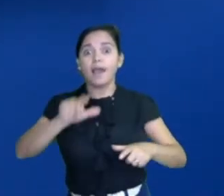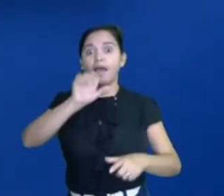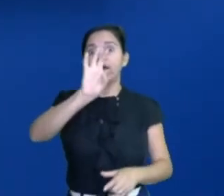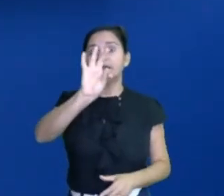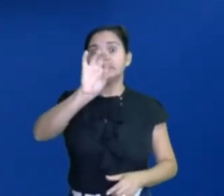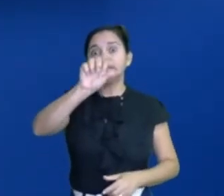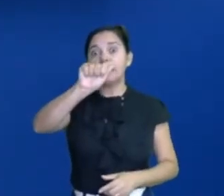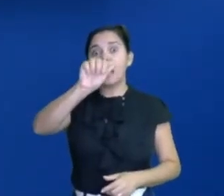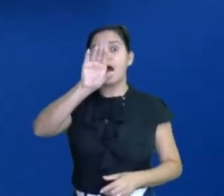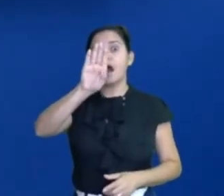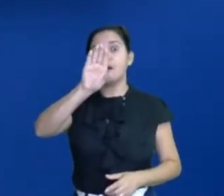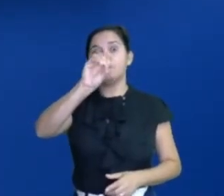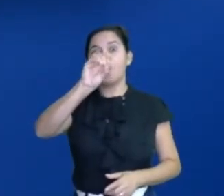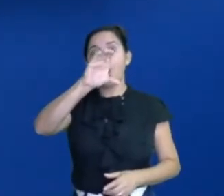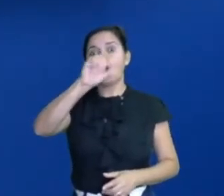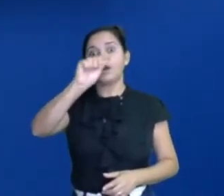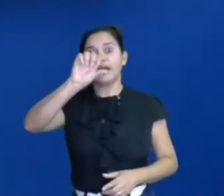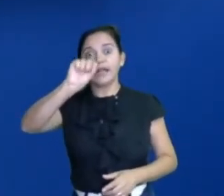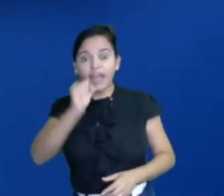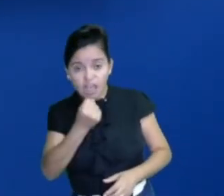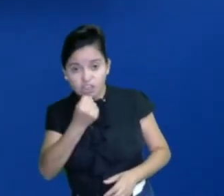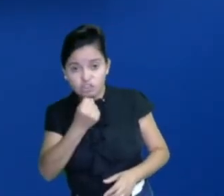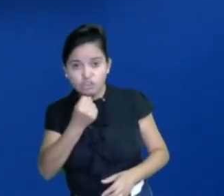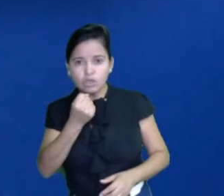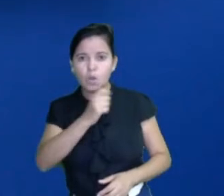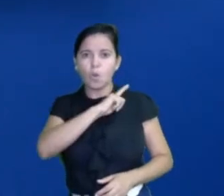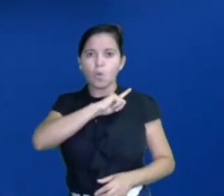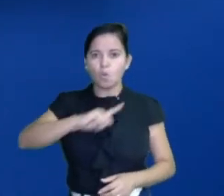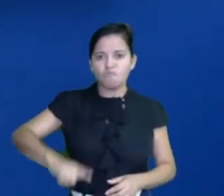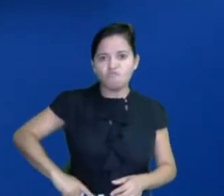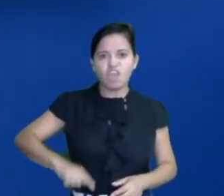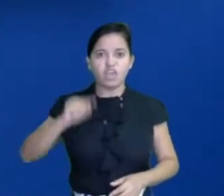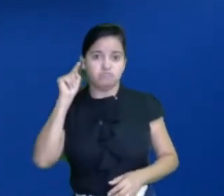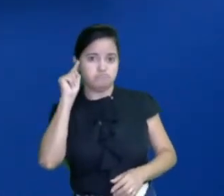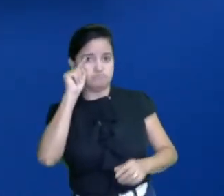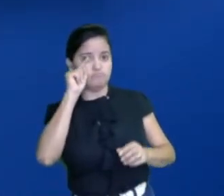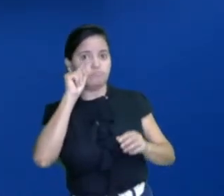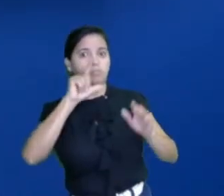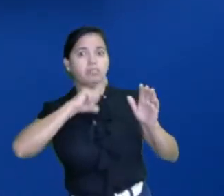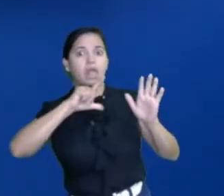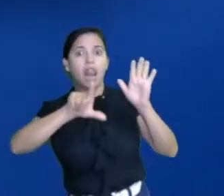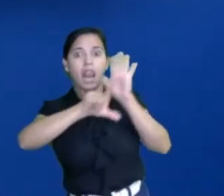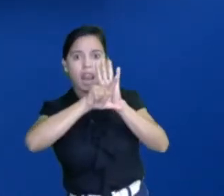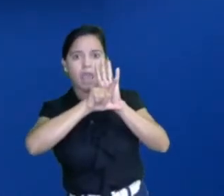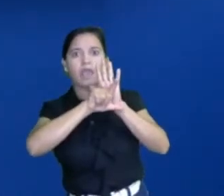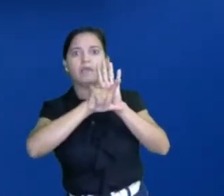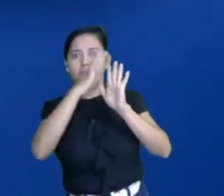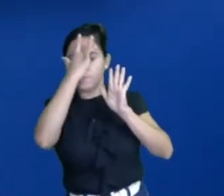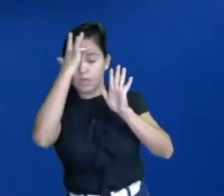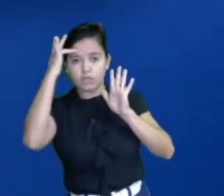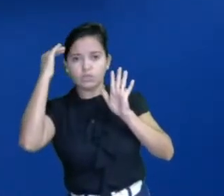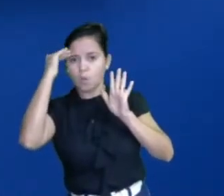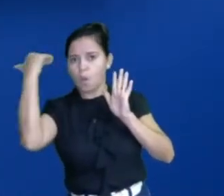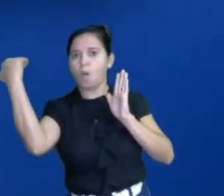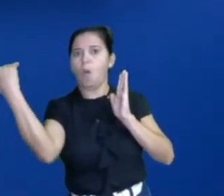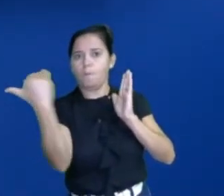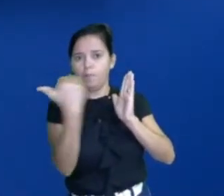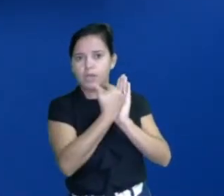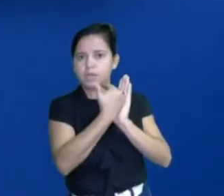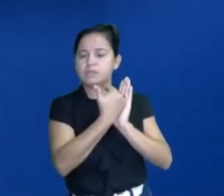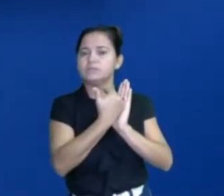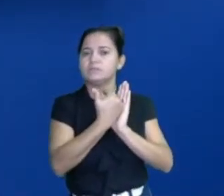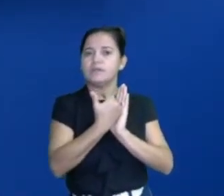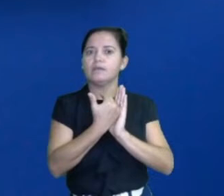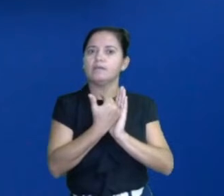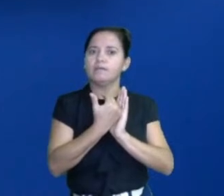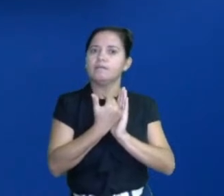pelas pessoas, se o governo não impusesse leis de preservação daquele local. Como estaria aquele local hoje? Como é que a gente